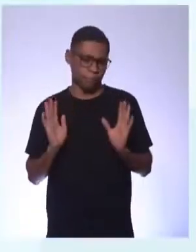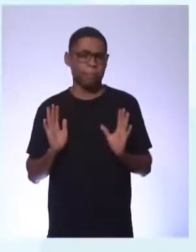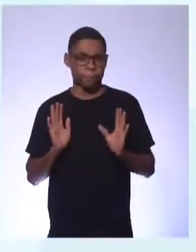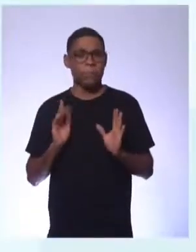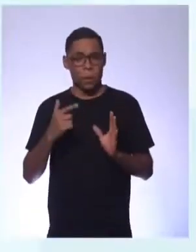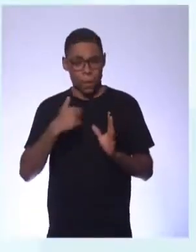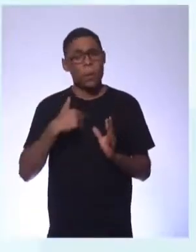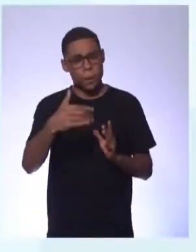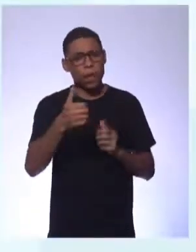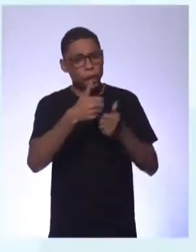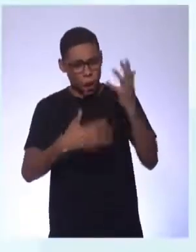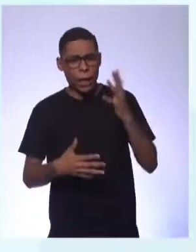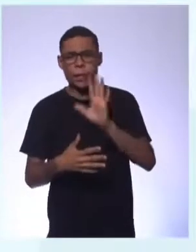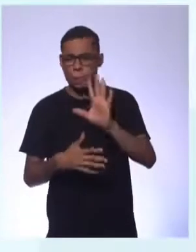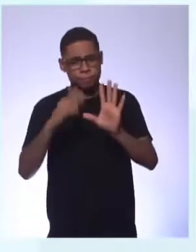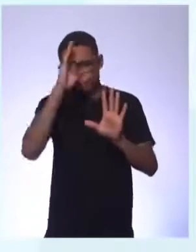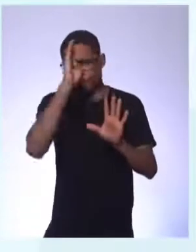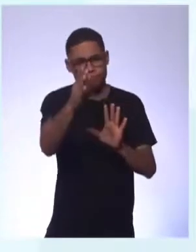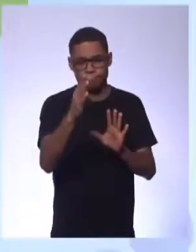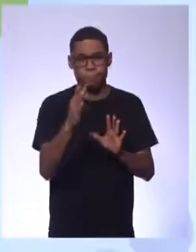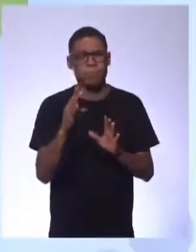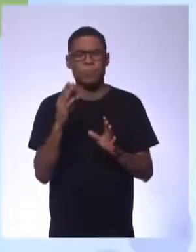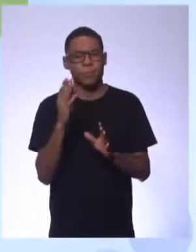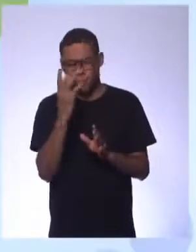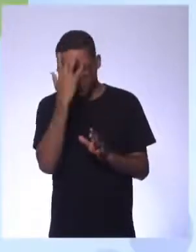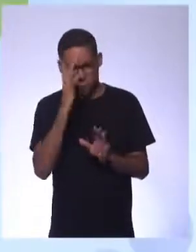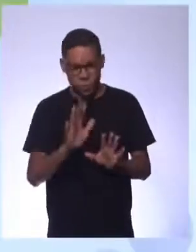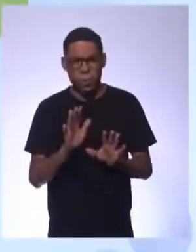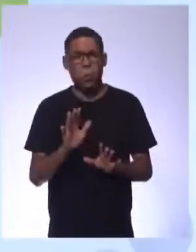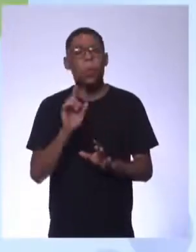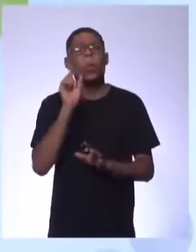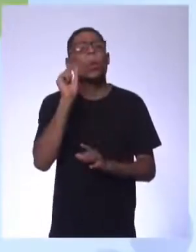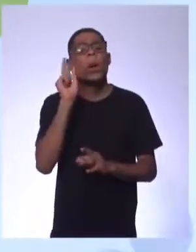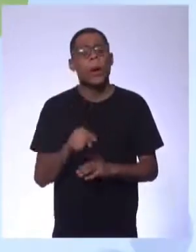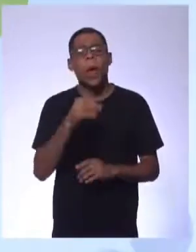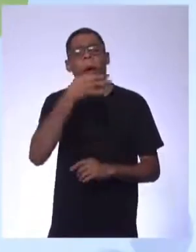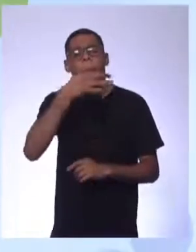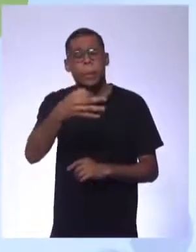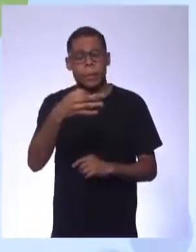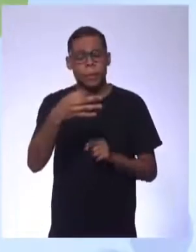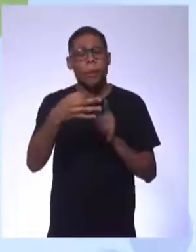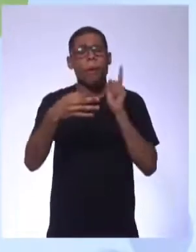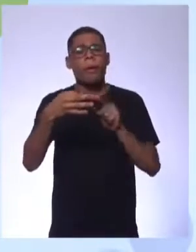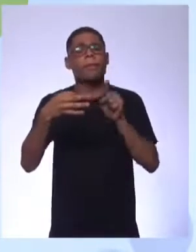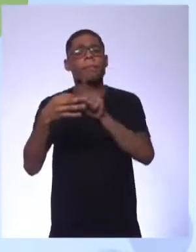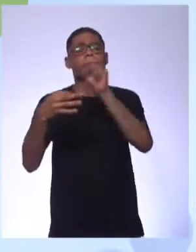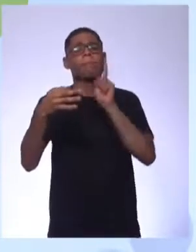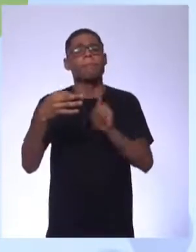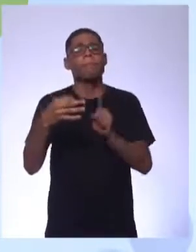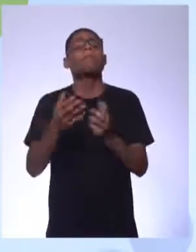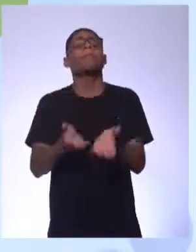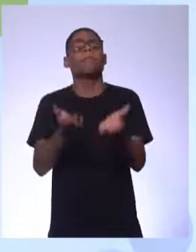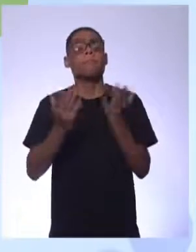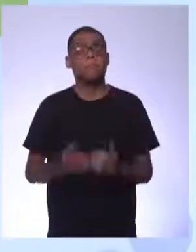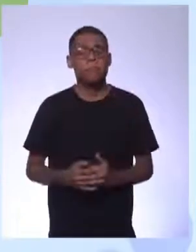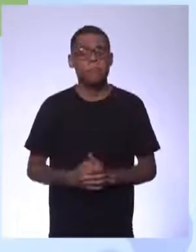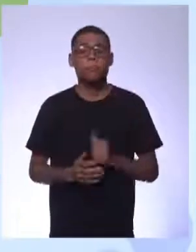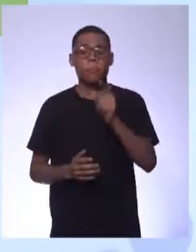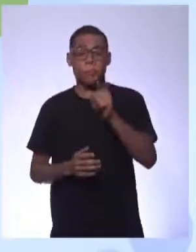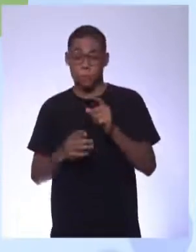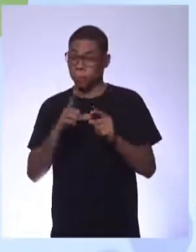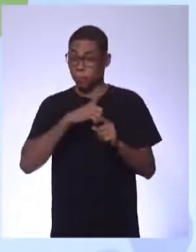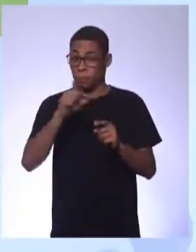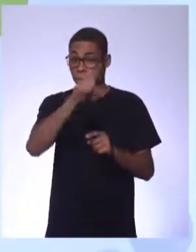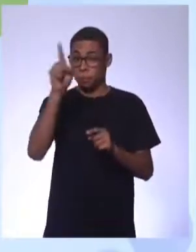ia para compartilhar, mas vamos diretamente, porque eu acho que é mais tranquilo. Uma opinião é um questionamento. É você escolher um